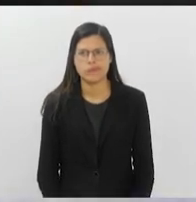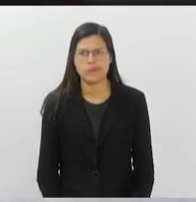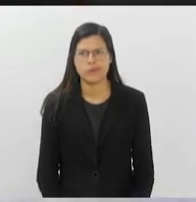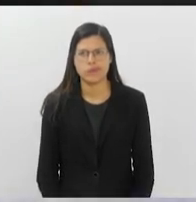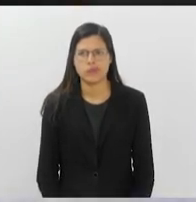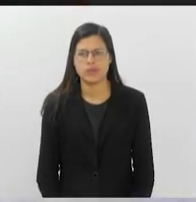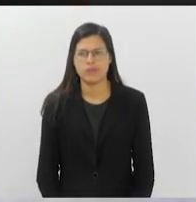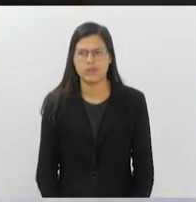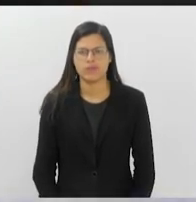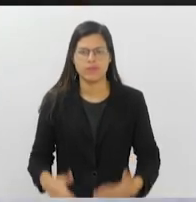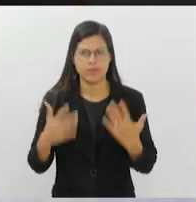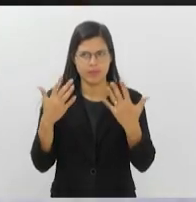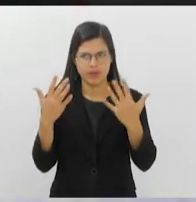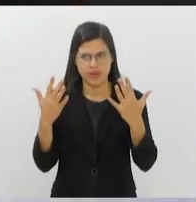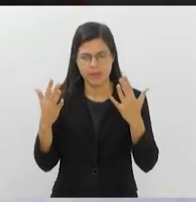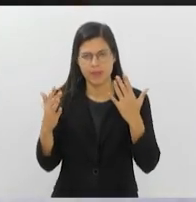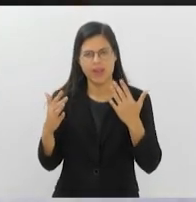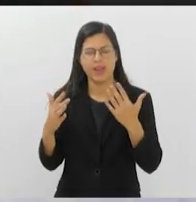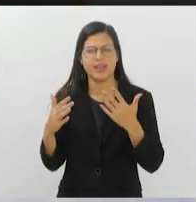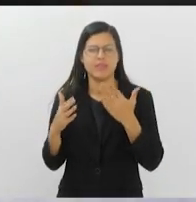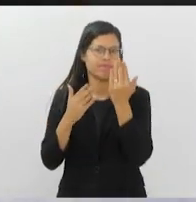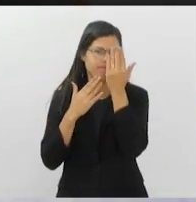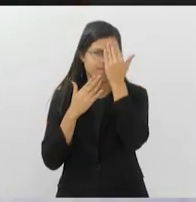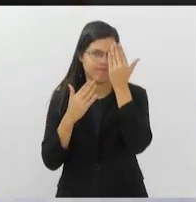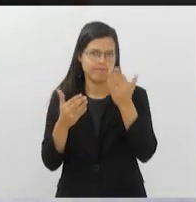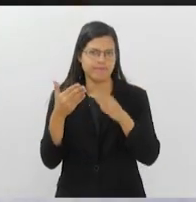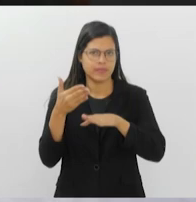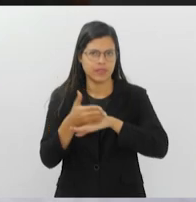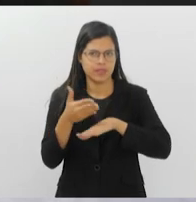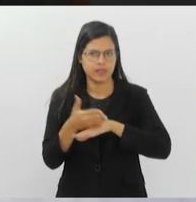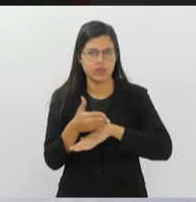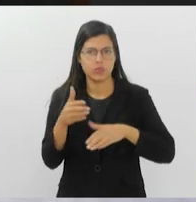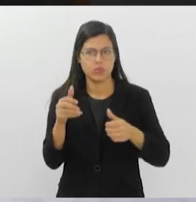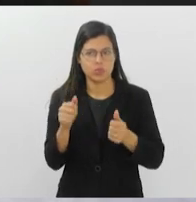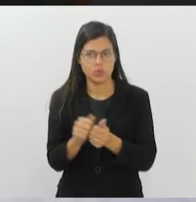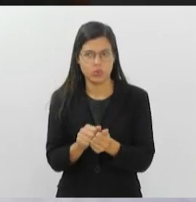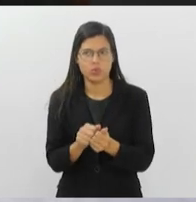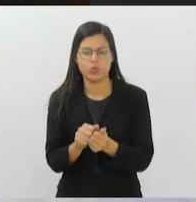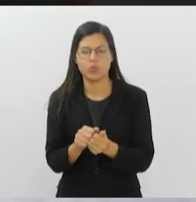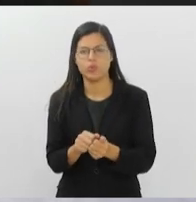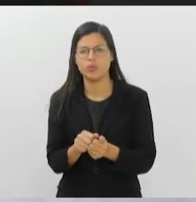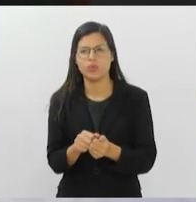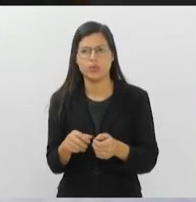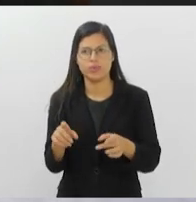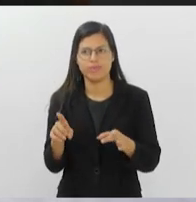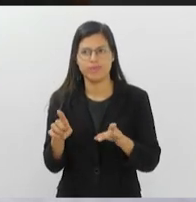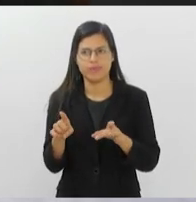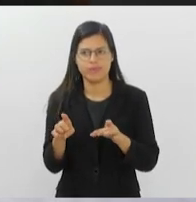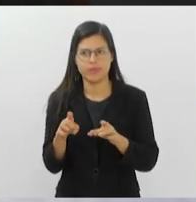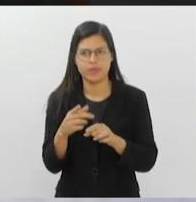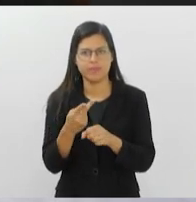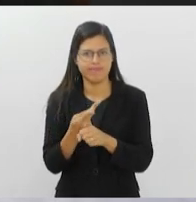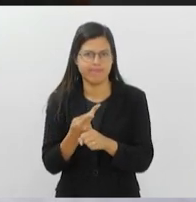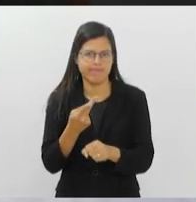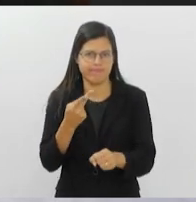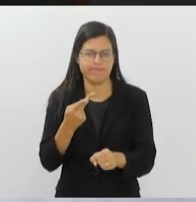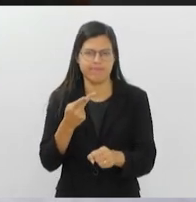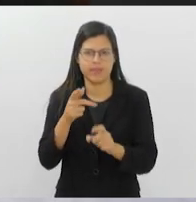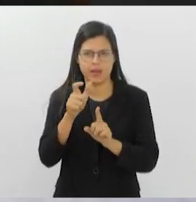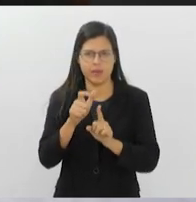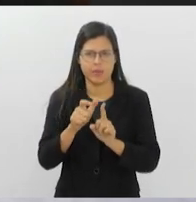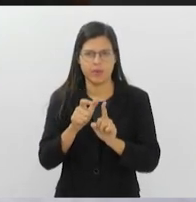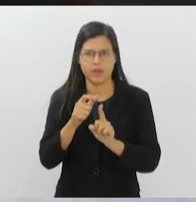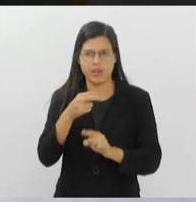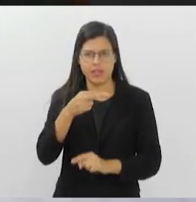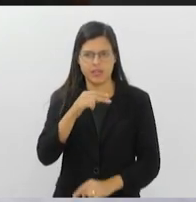Parabéns, Raíssa. Obrigado por participar aqui conosco, engrandecer o nosso prêmio Anísia da Silveira.